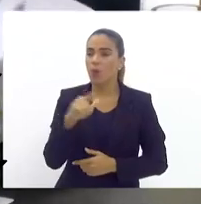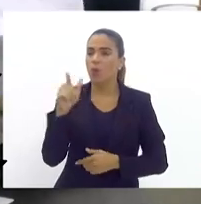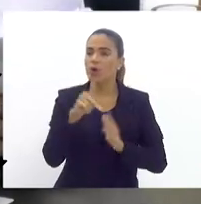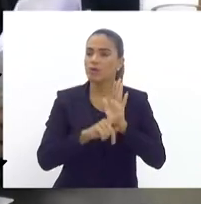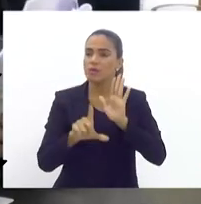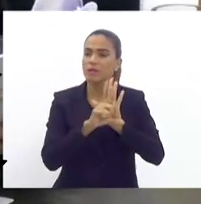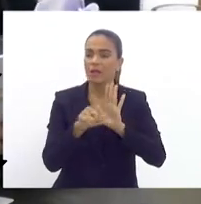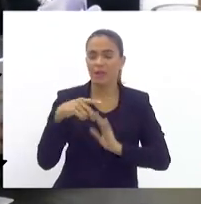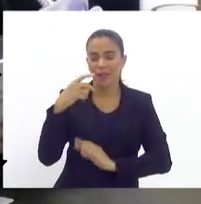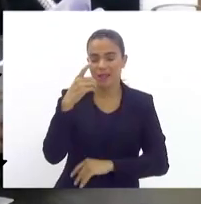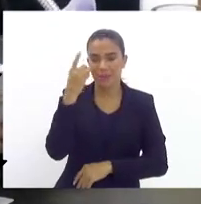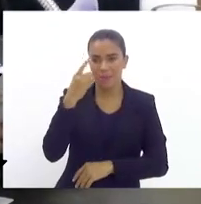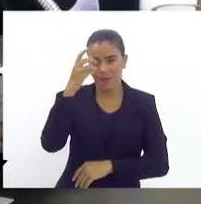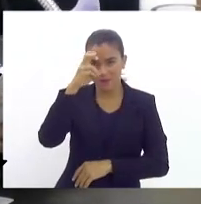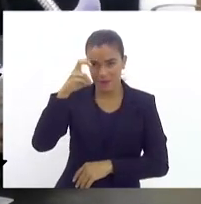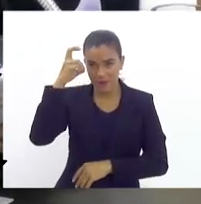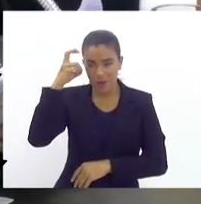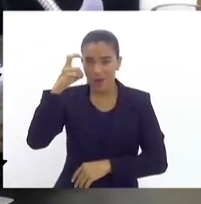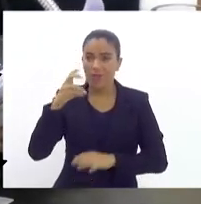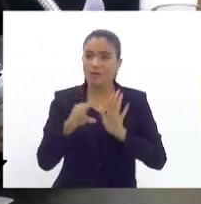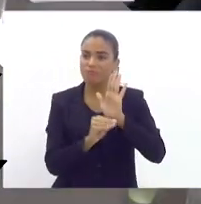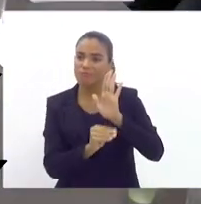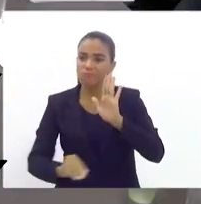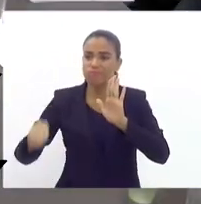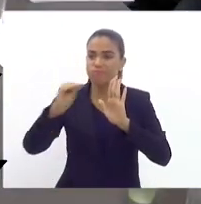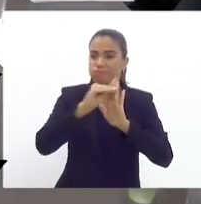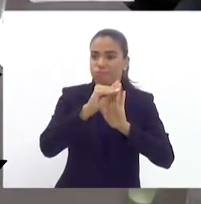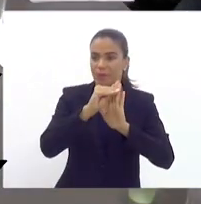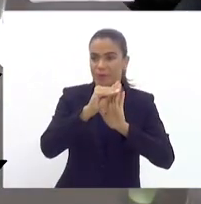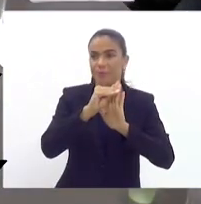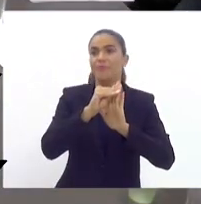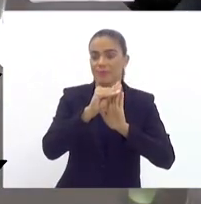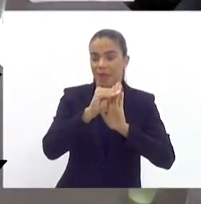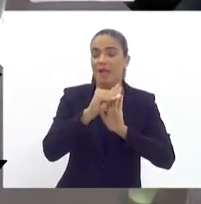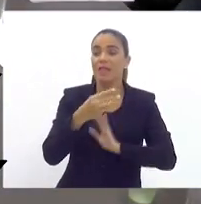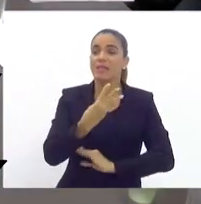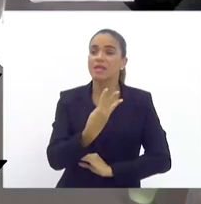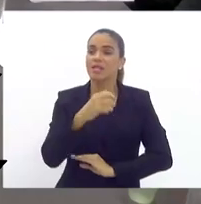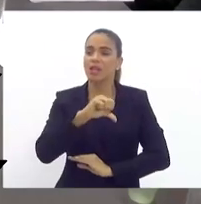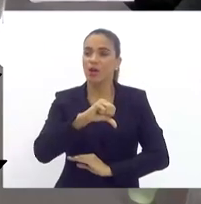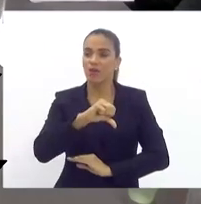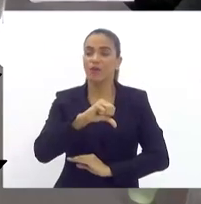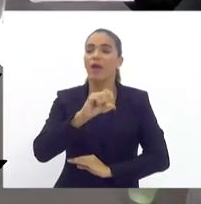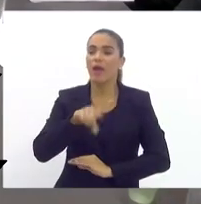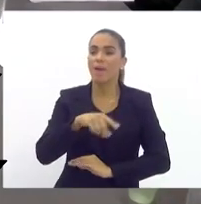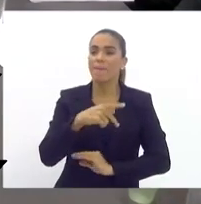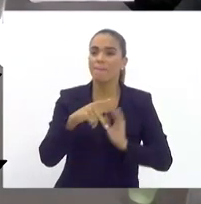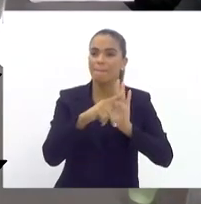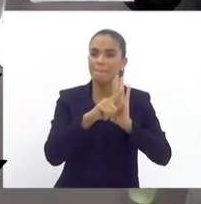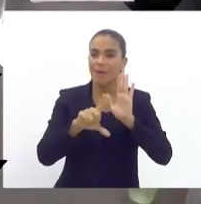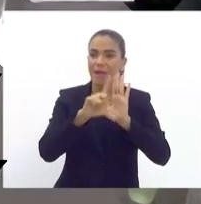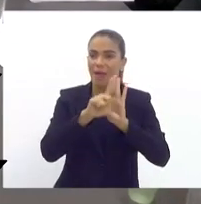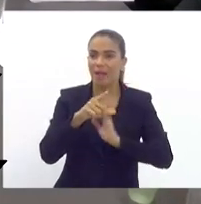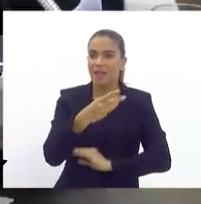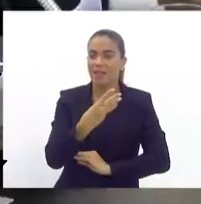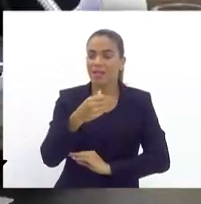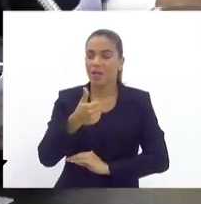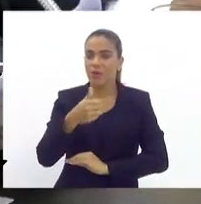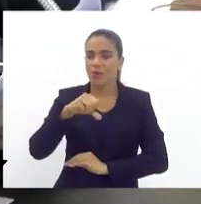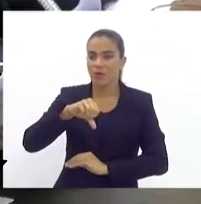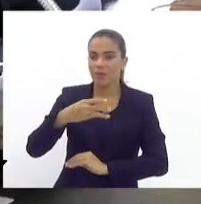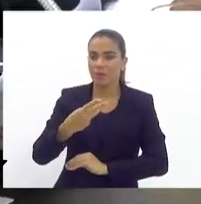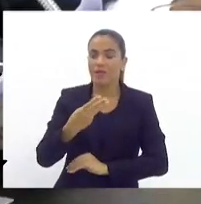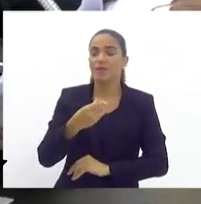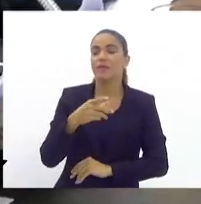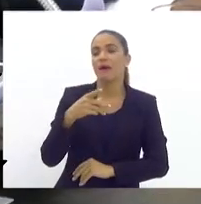que a deputada Verônica pede a inversão, o 39, né, deputada? Isso. 39 da pauta é o PL 185 de 2023, de autoria da deputada